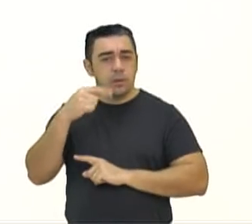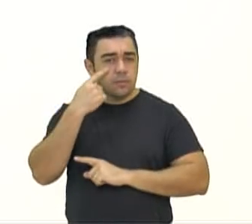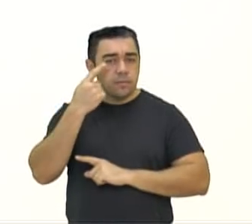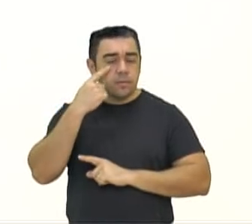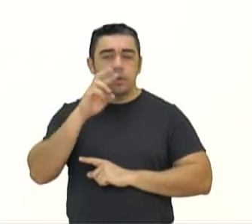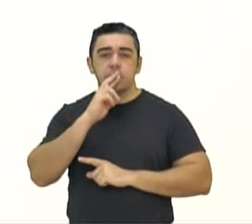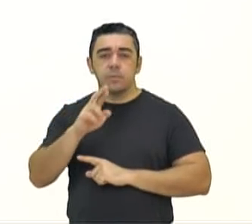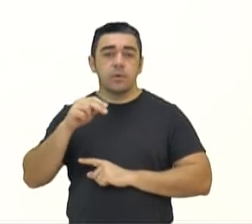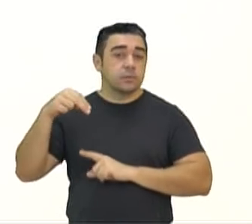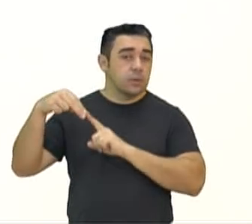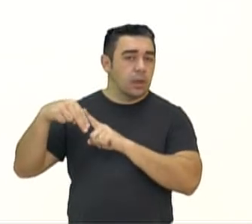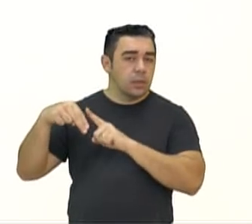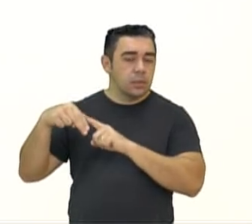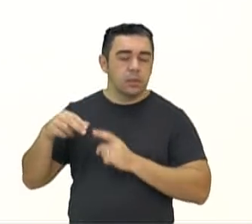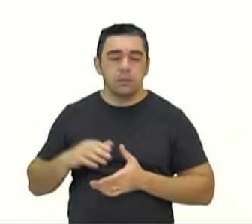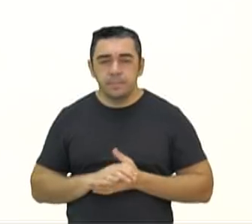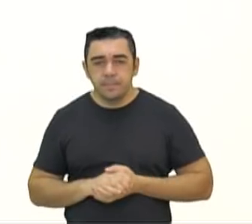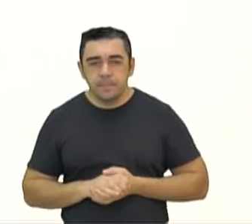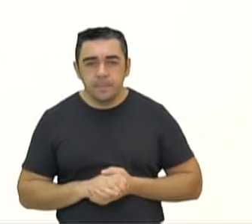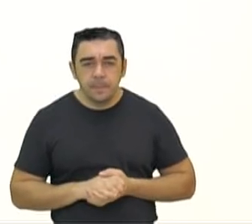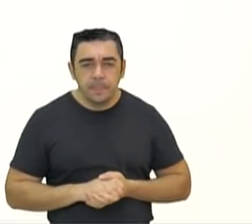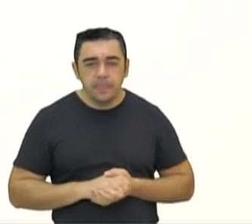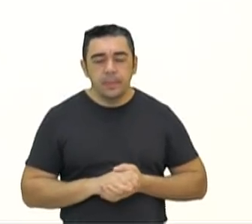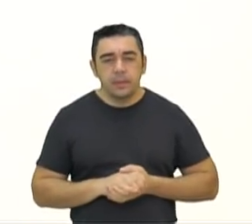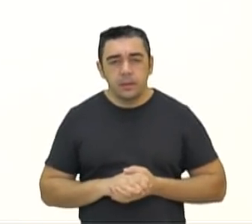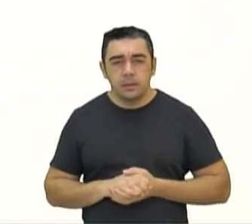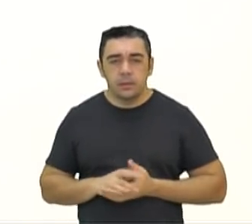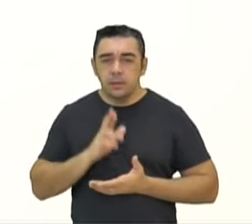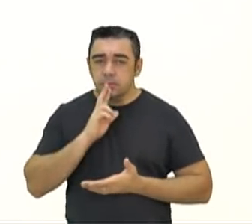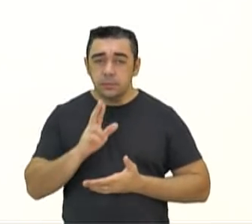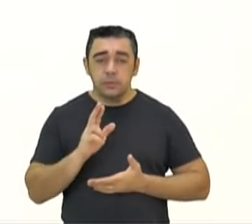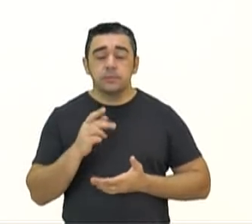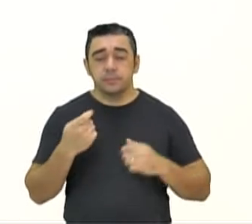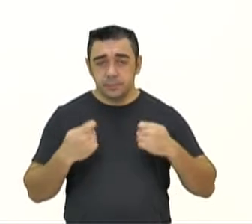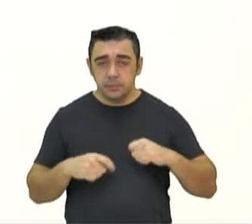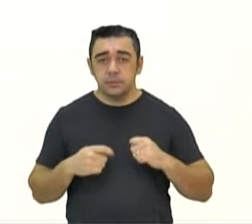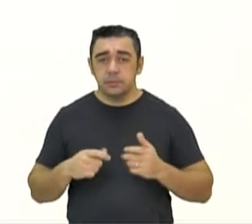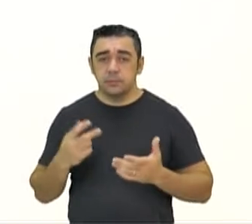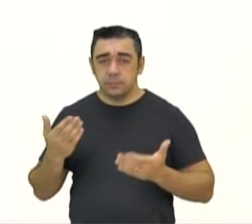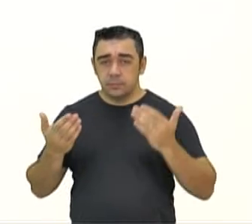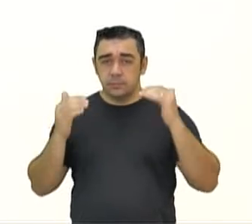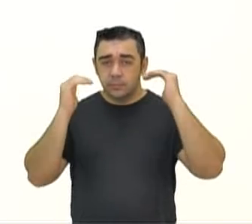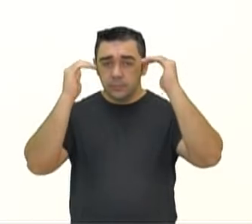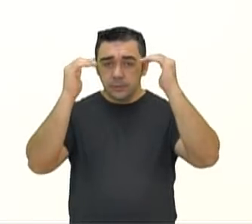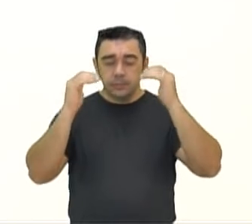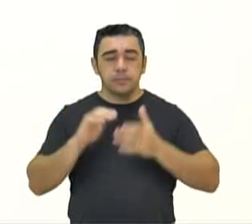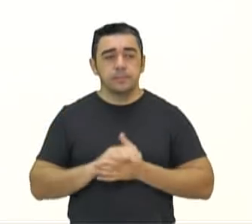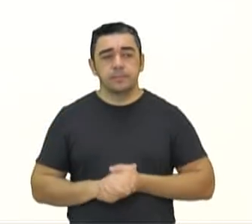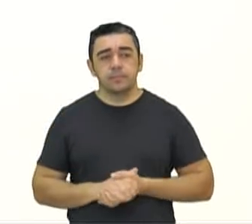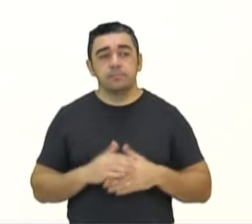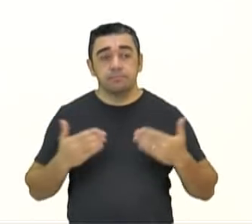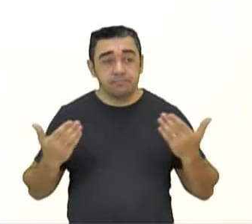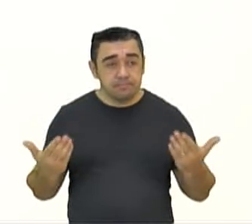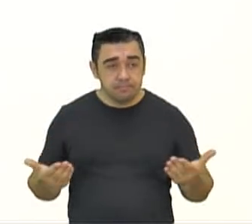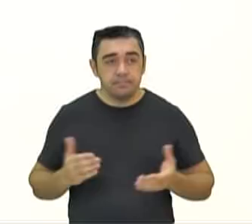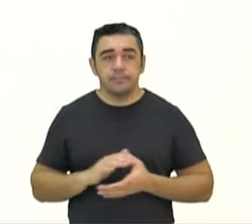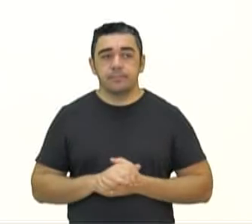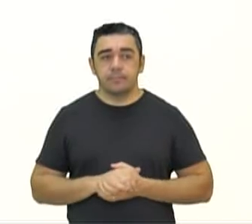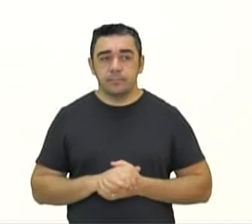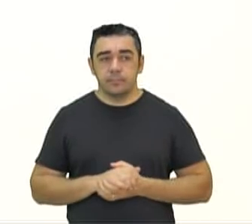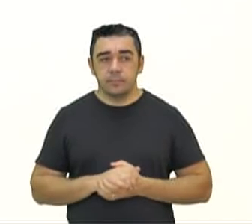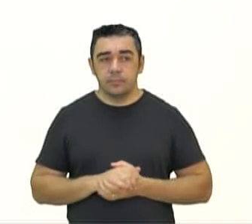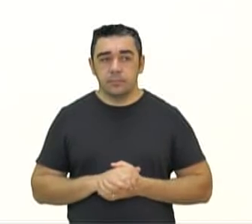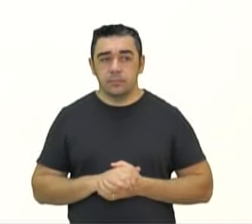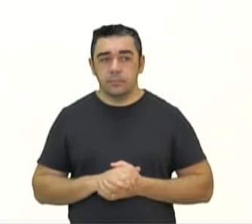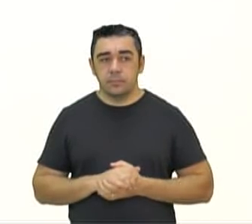tem que resultar em N. Tem que resultar nos valores que estão em cima. Então,